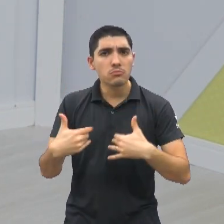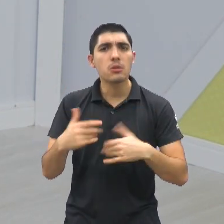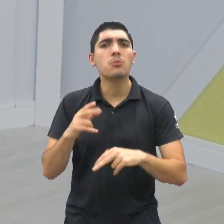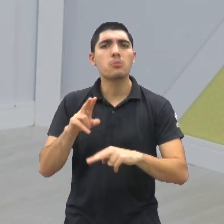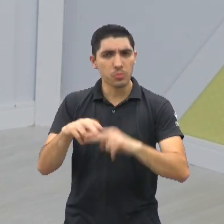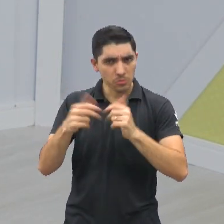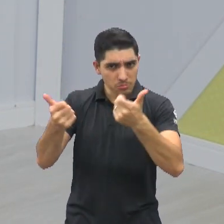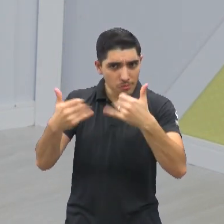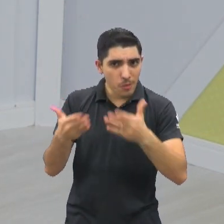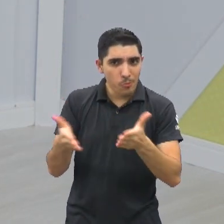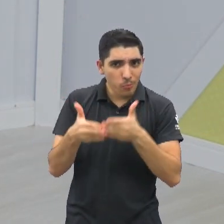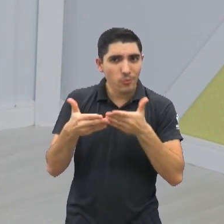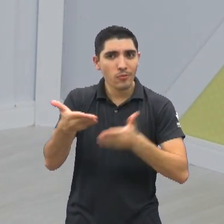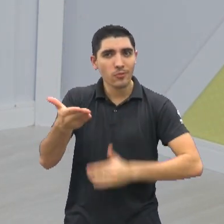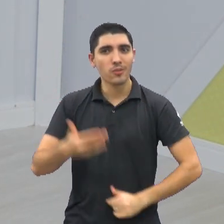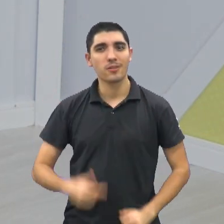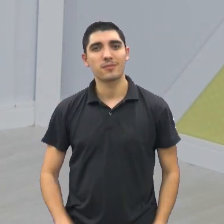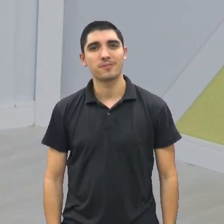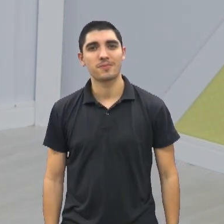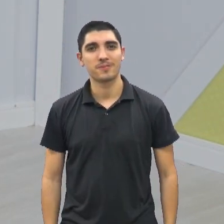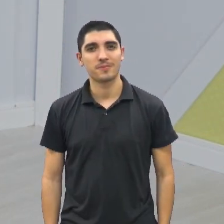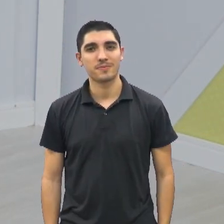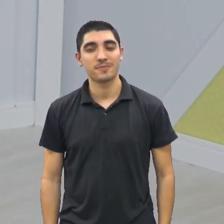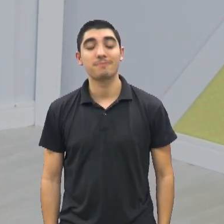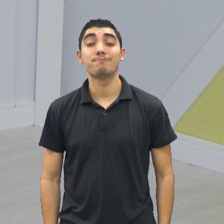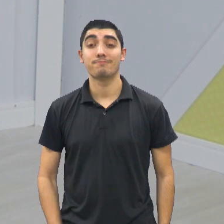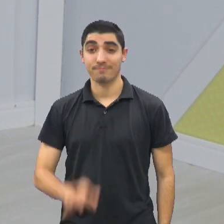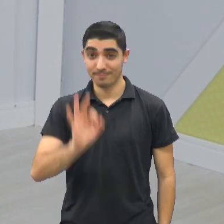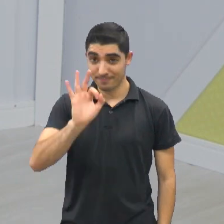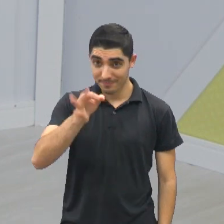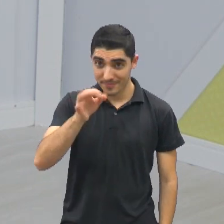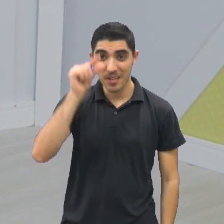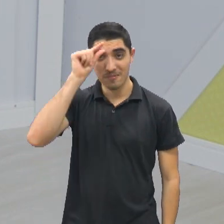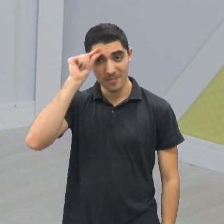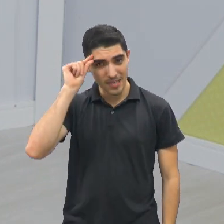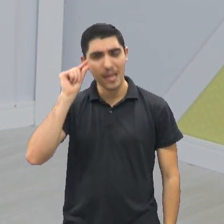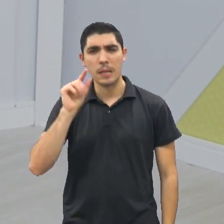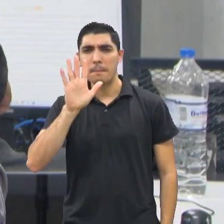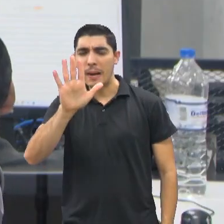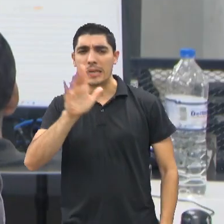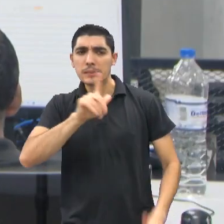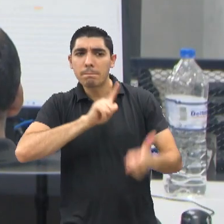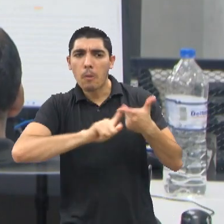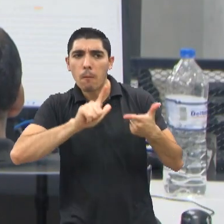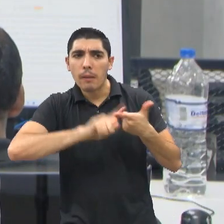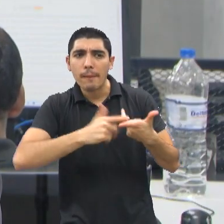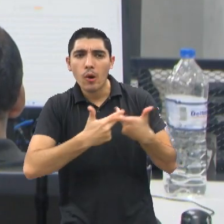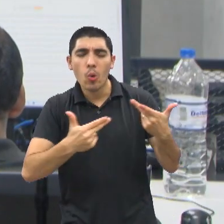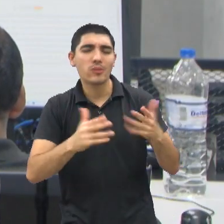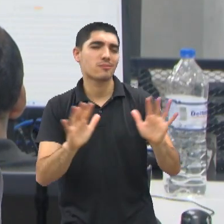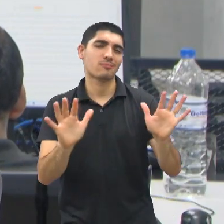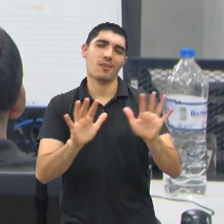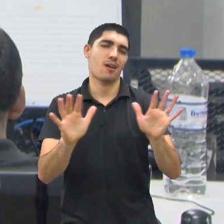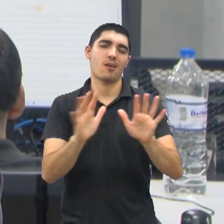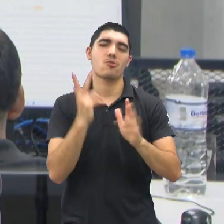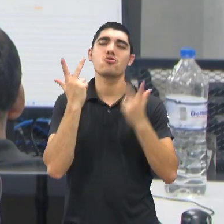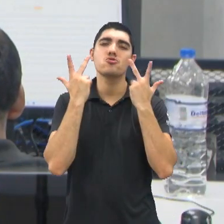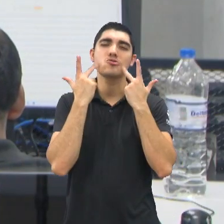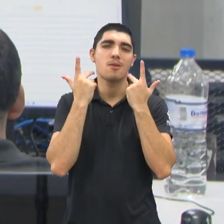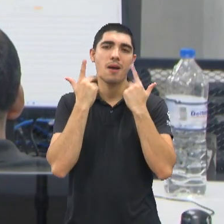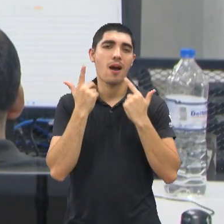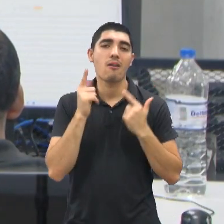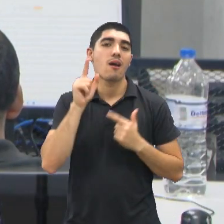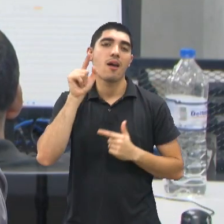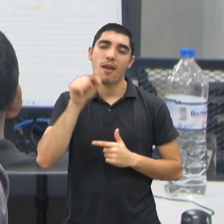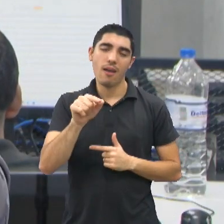isso aí paulito exatamente Vieira mas não tem nada de polêmica não deveria acontecer mas é uma situação